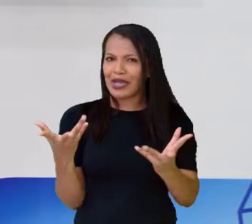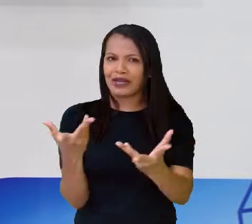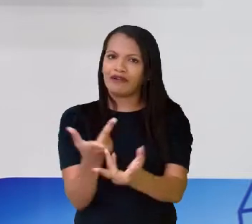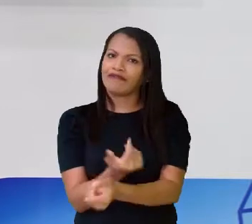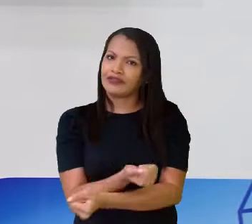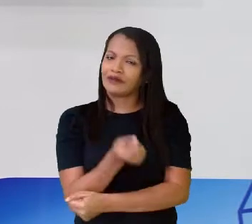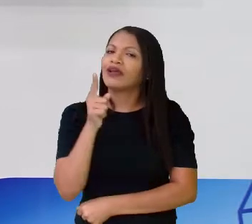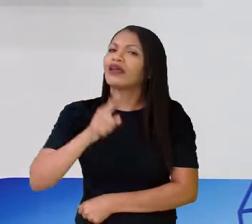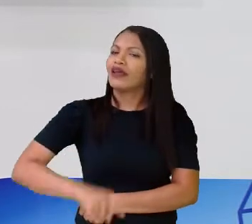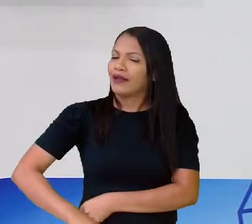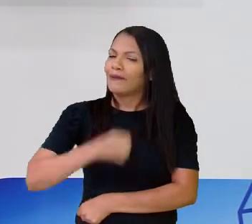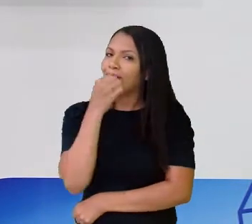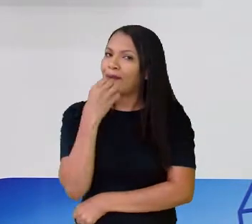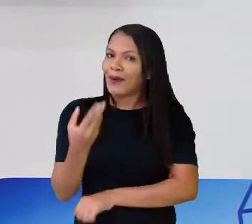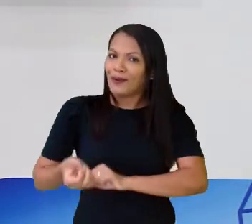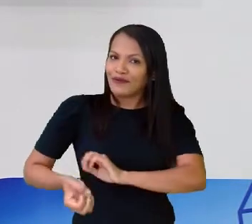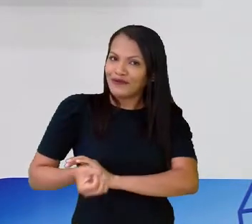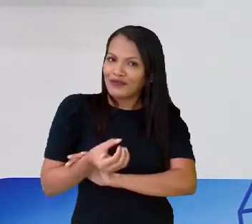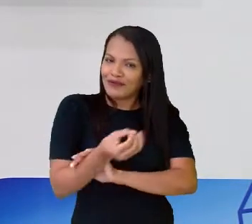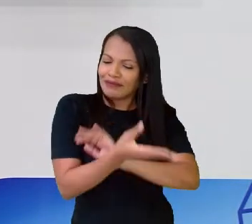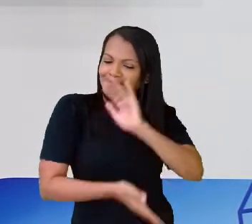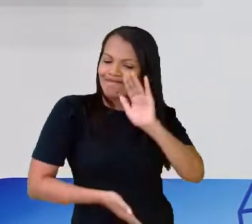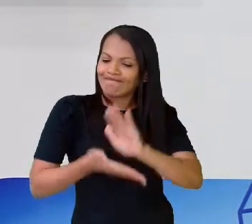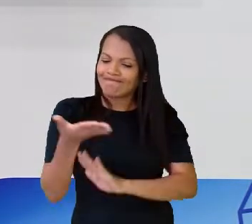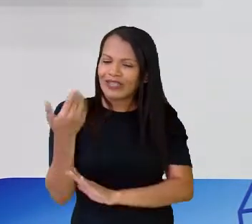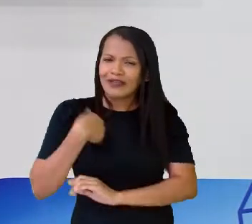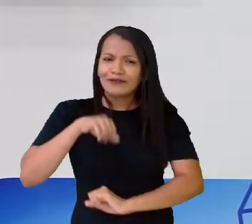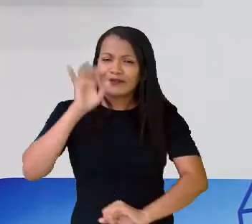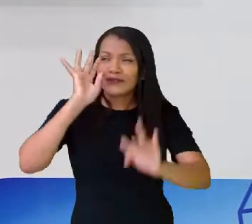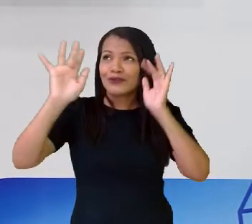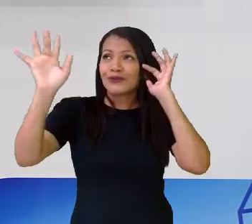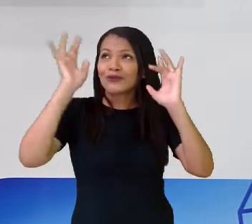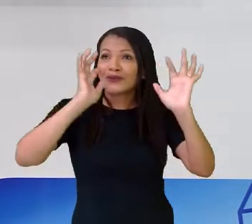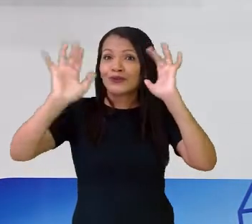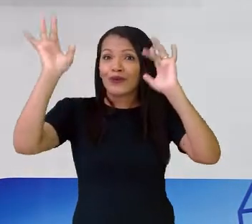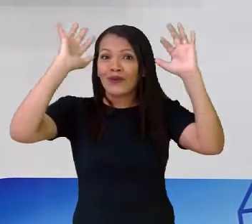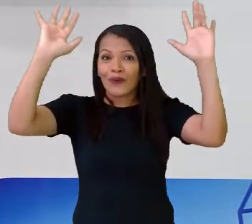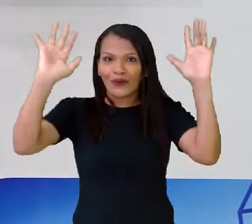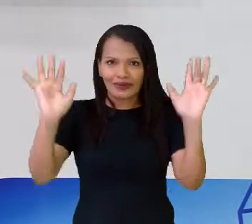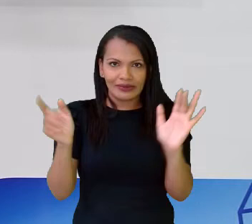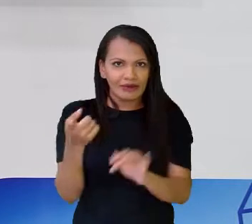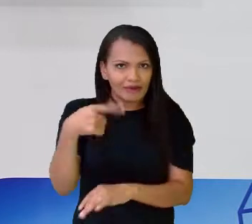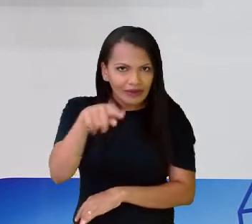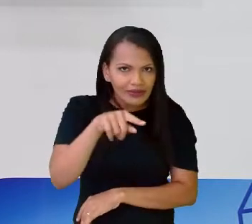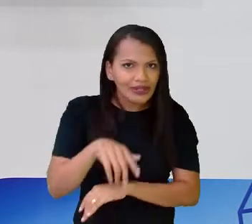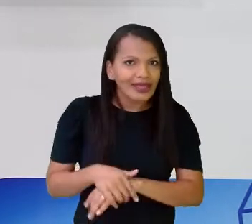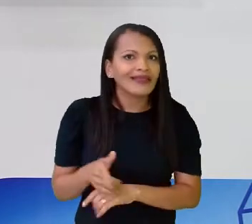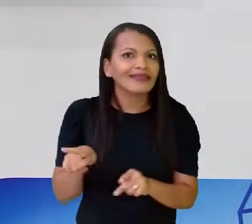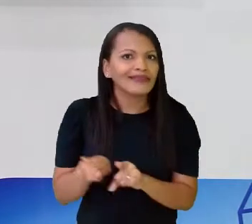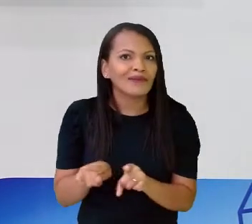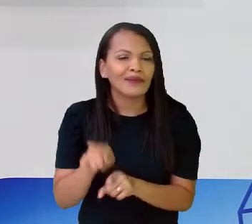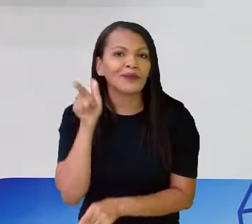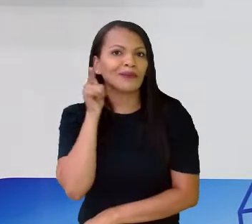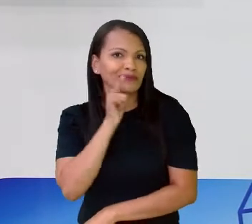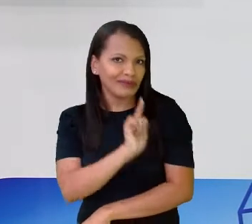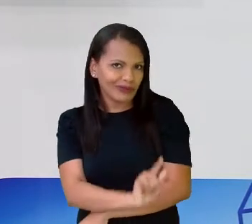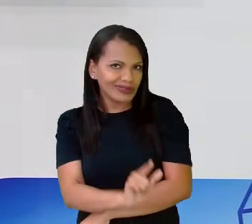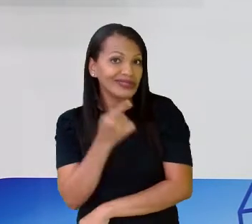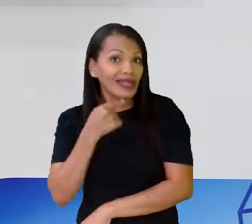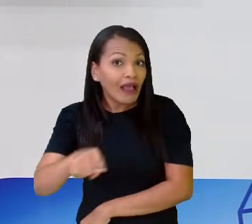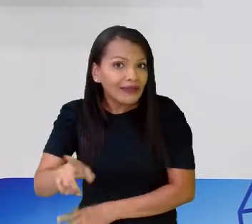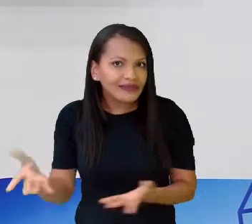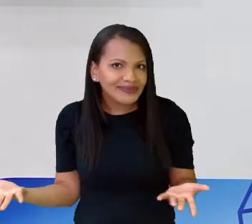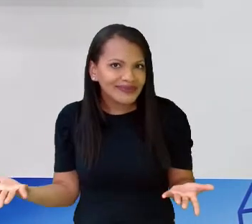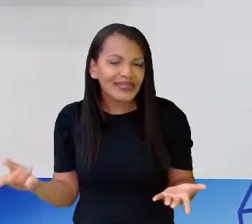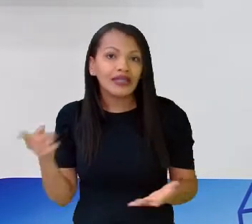vale a pena a viagem, vale a pena esse sonho de viagem. Vai que qualquer dia desses aí, você vá na Chapada dos